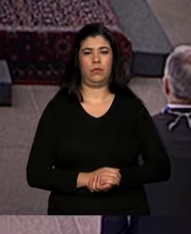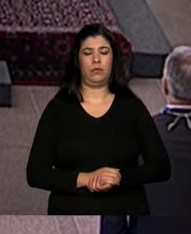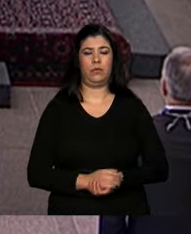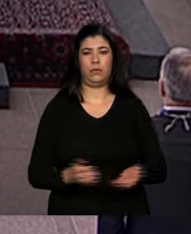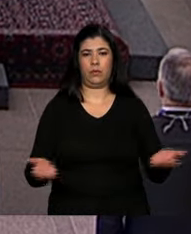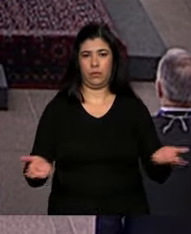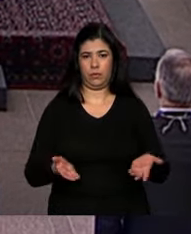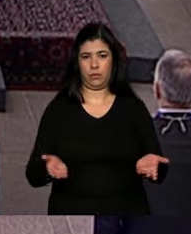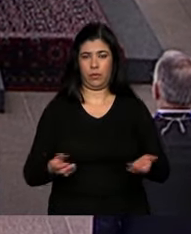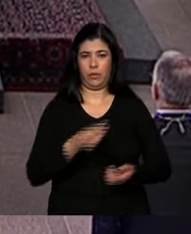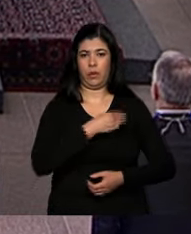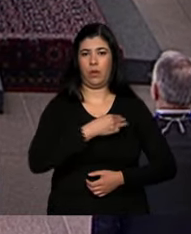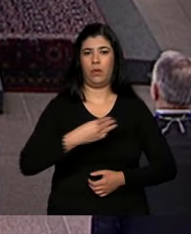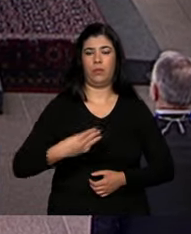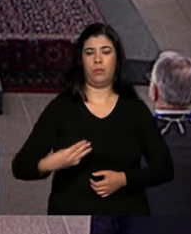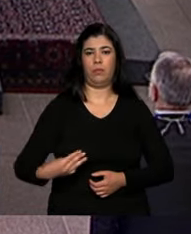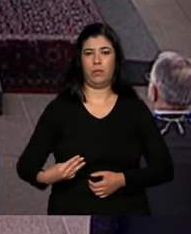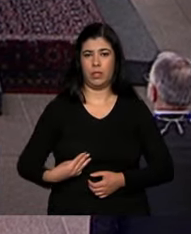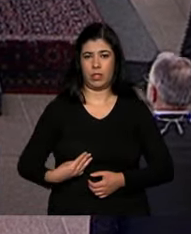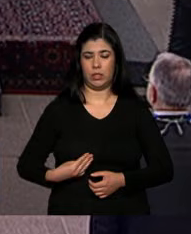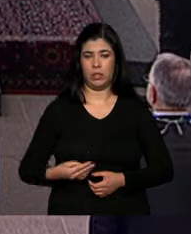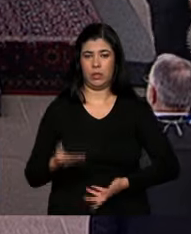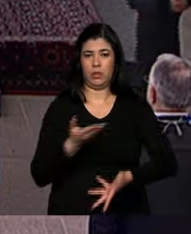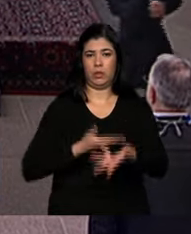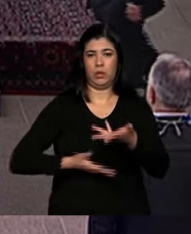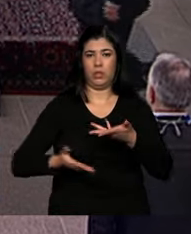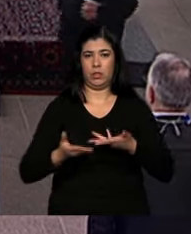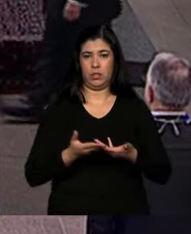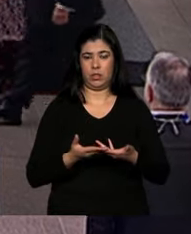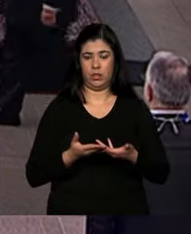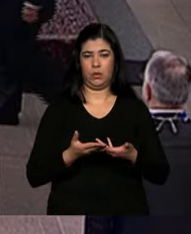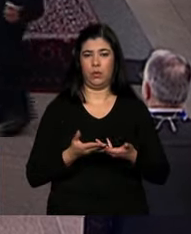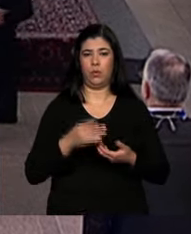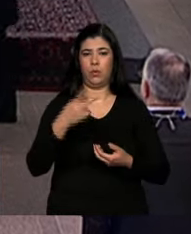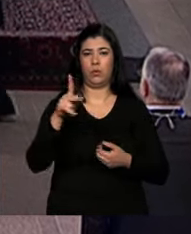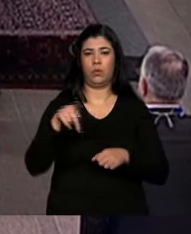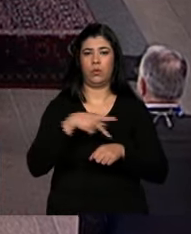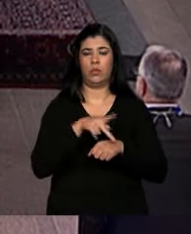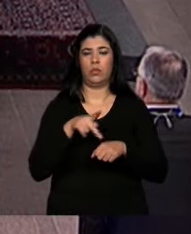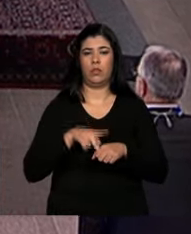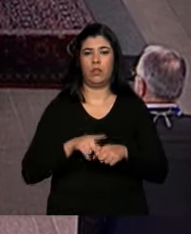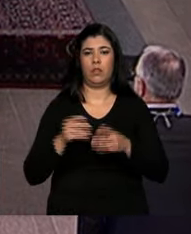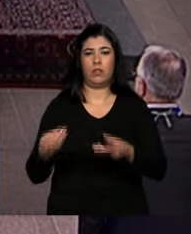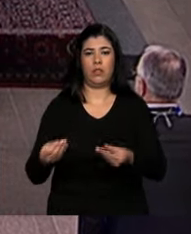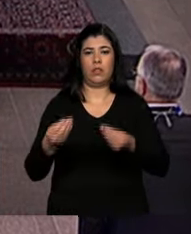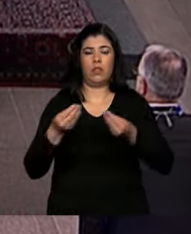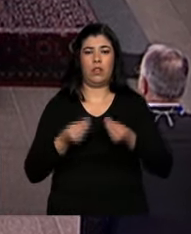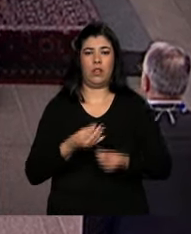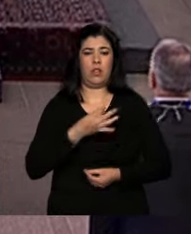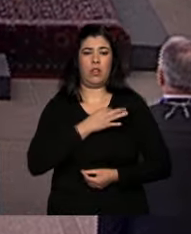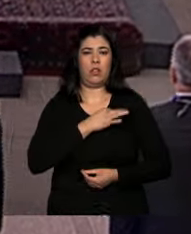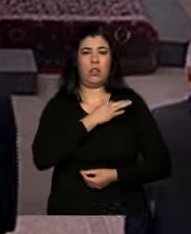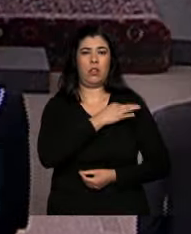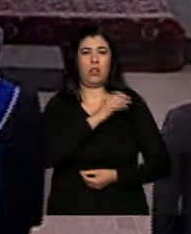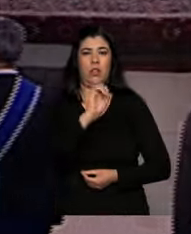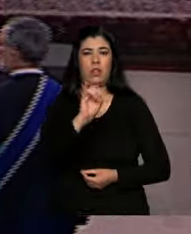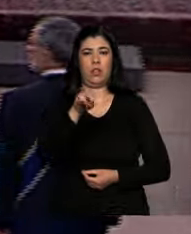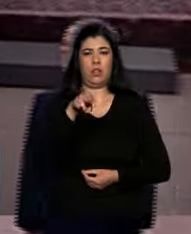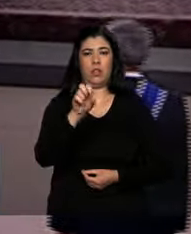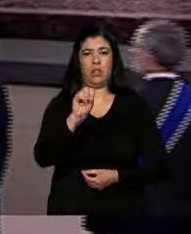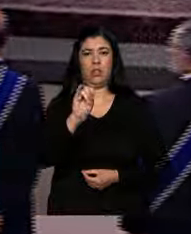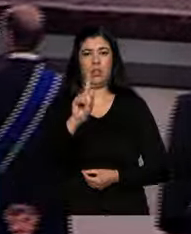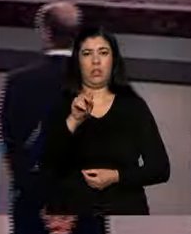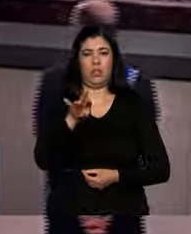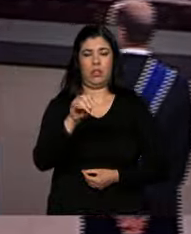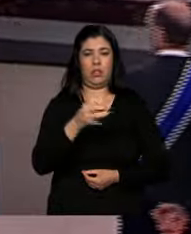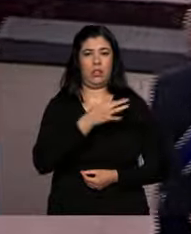Neste momento, o ministro de Estado das Relações Exteriores fará a imposição das insígnias da Ordem de Rio Branco aos agraciados no grau